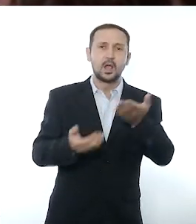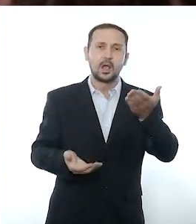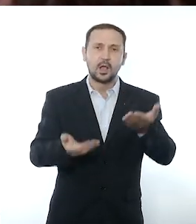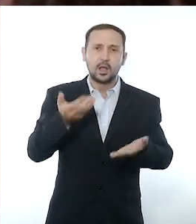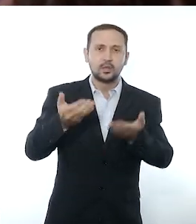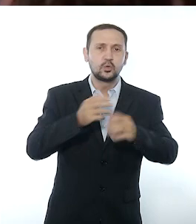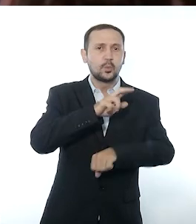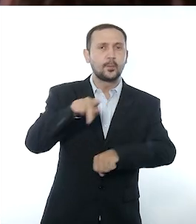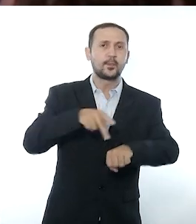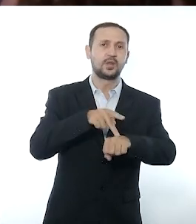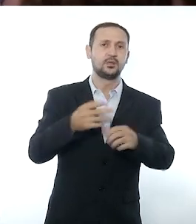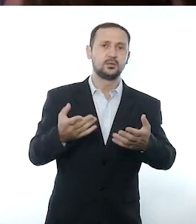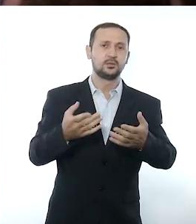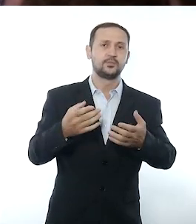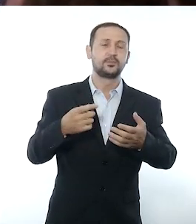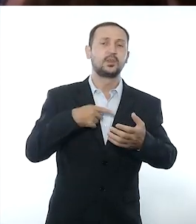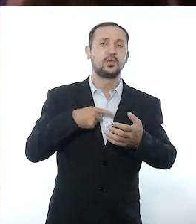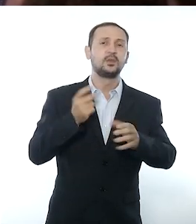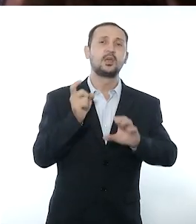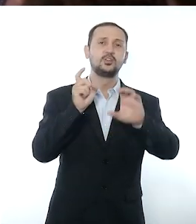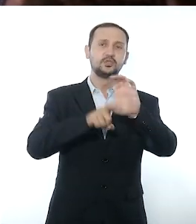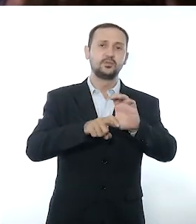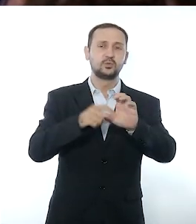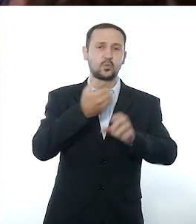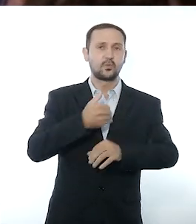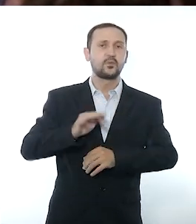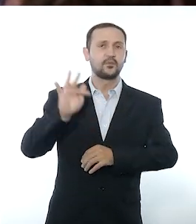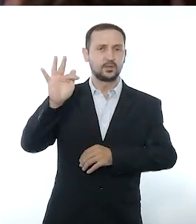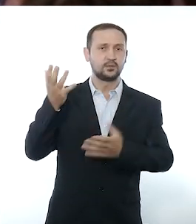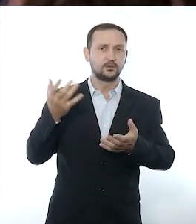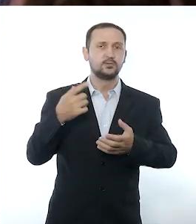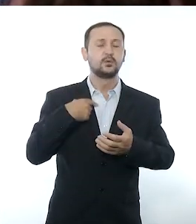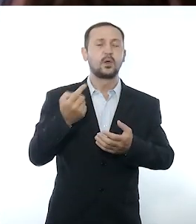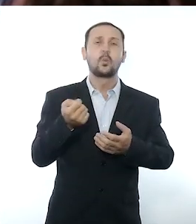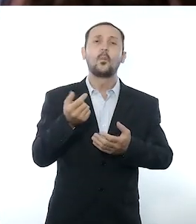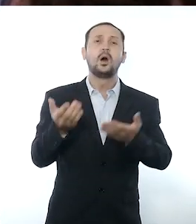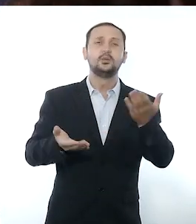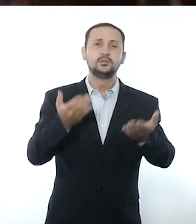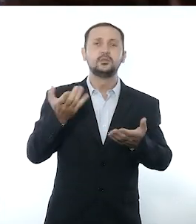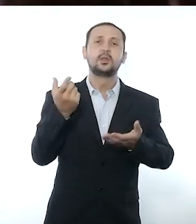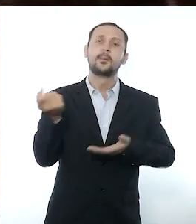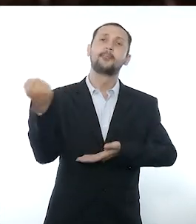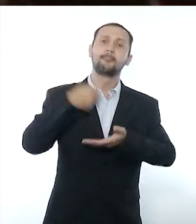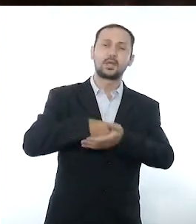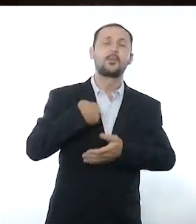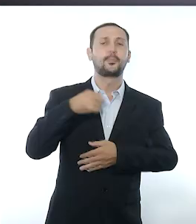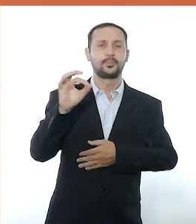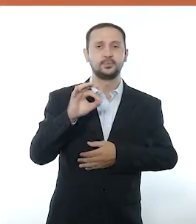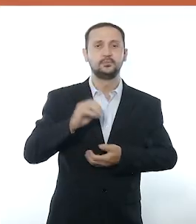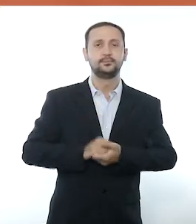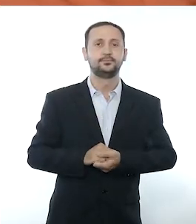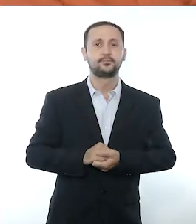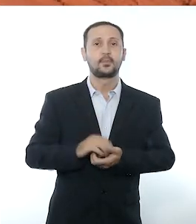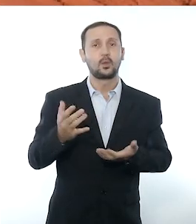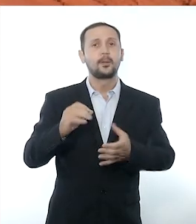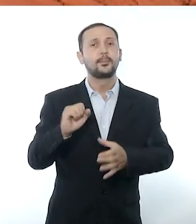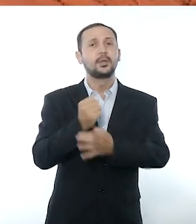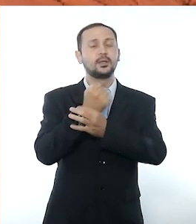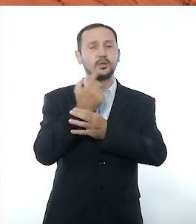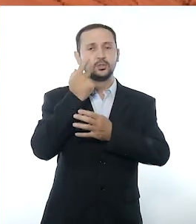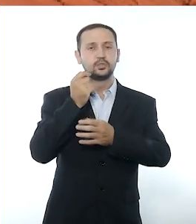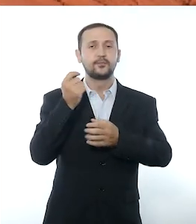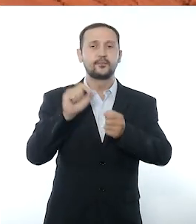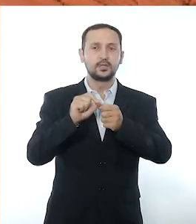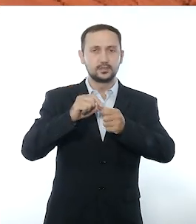balança comercial do país e tendo que tem dívida com o governo federal. Então é basicamente isso. Nós queremos receber a nossa parte. Para garantir